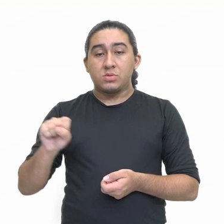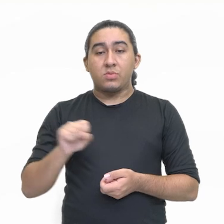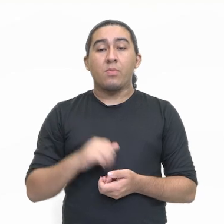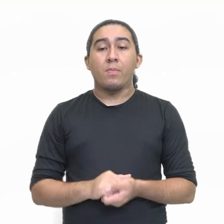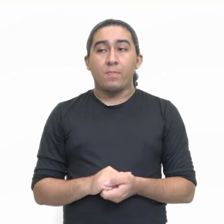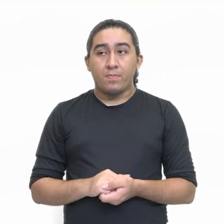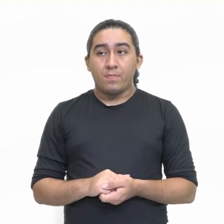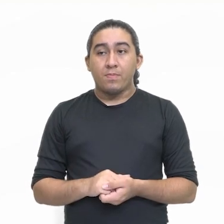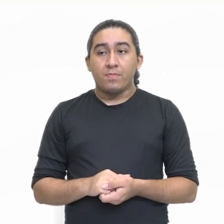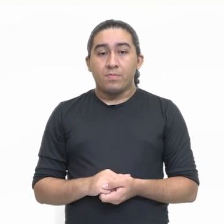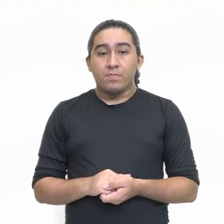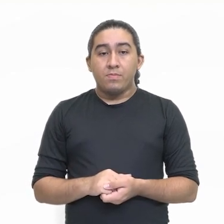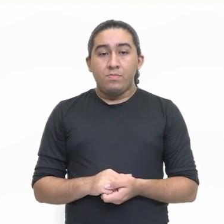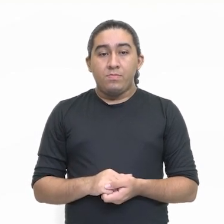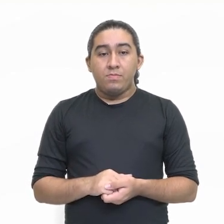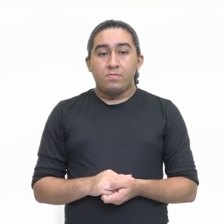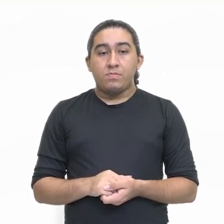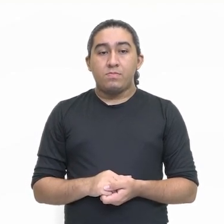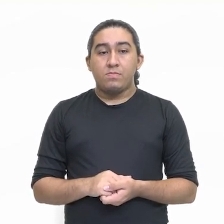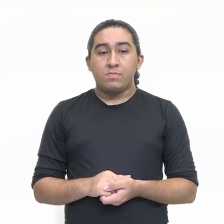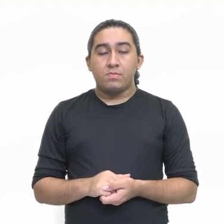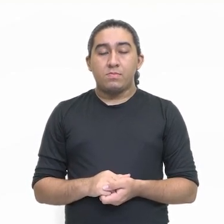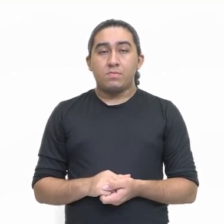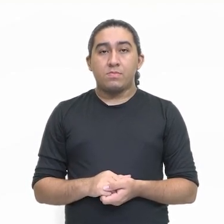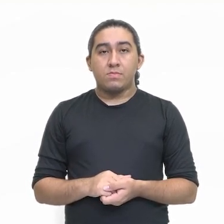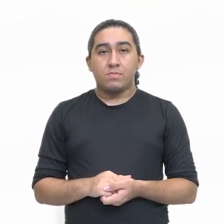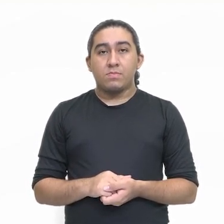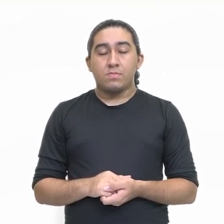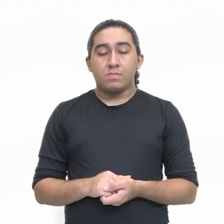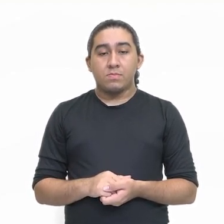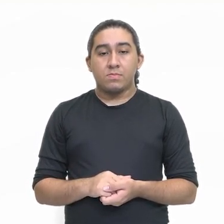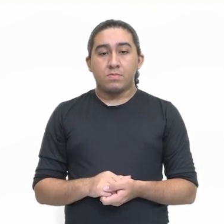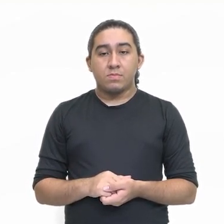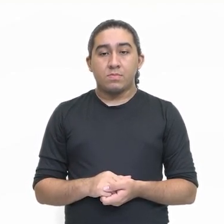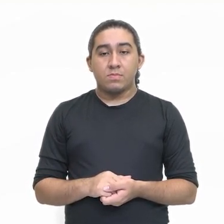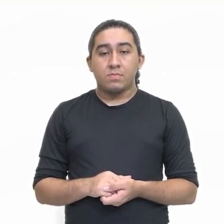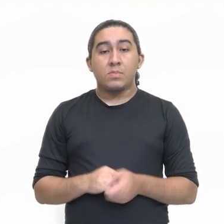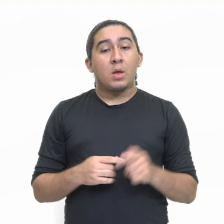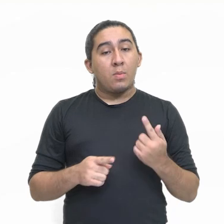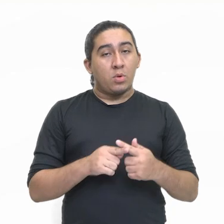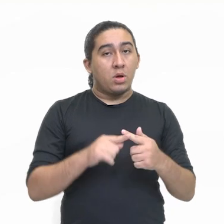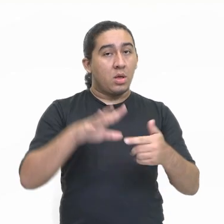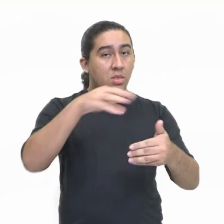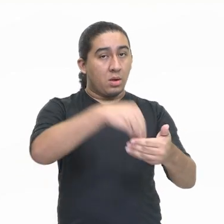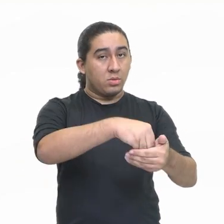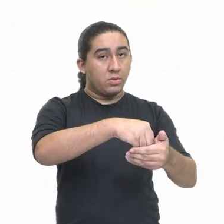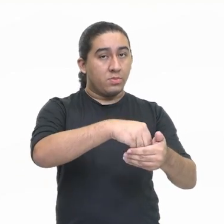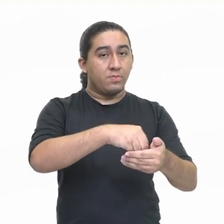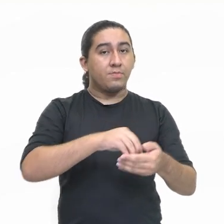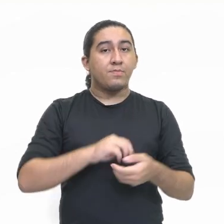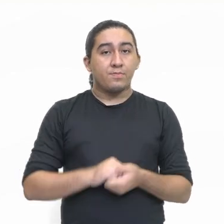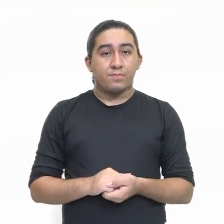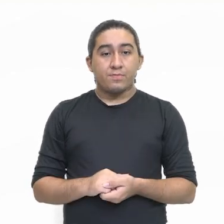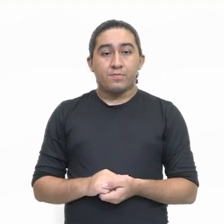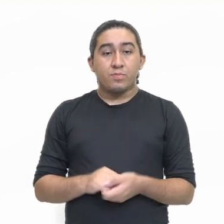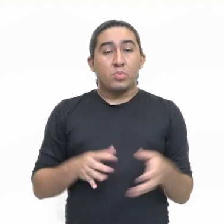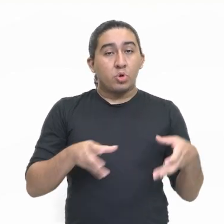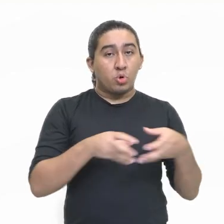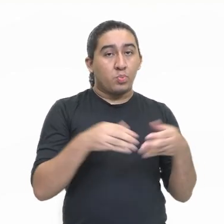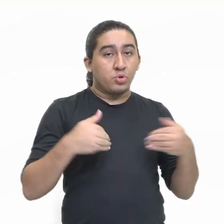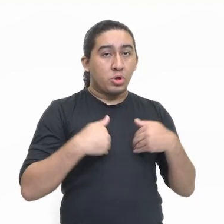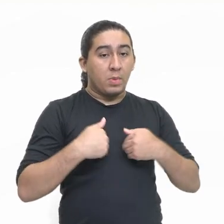intraespecíficas né porque é dentro intra entre indivíduos de uma mesma espécie